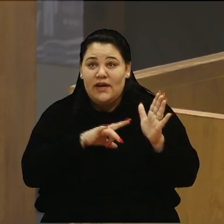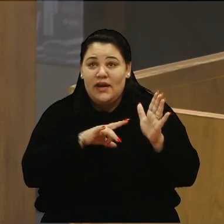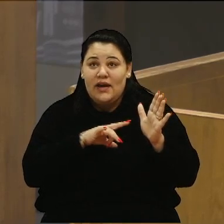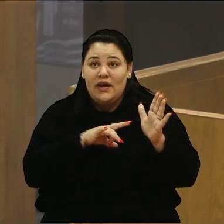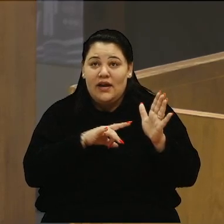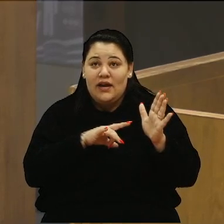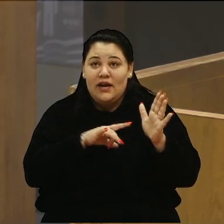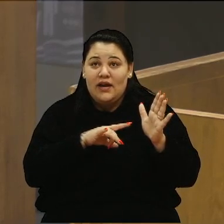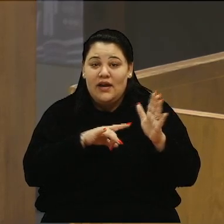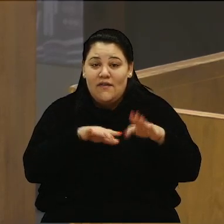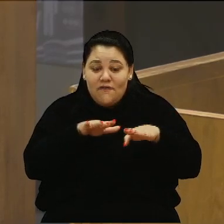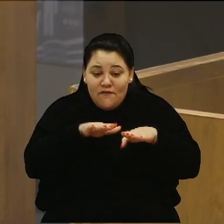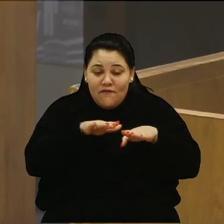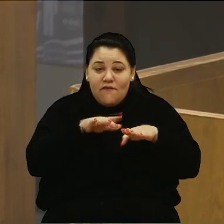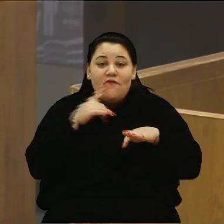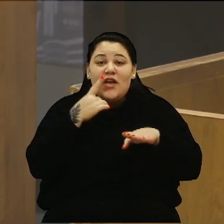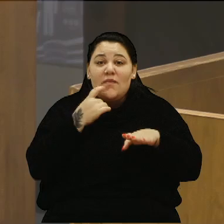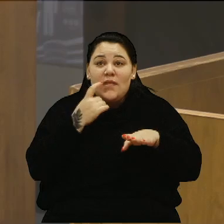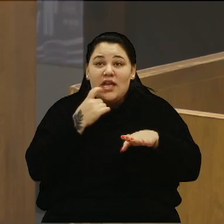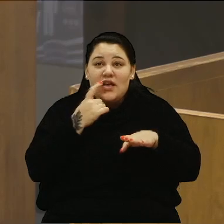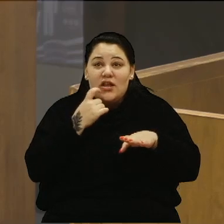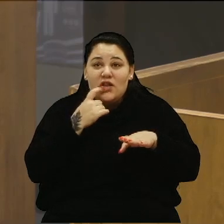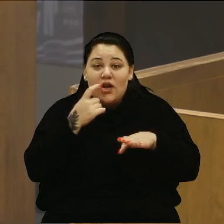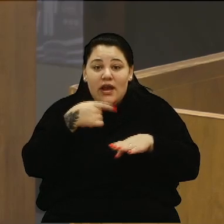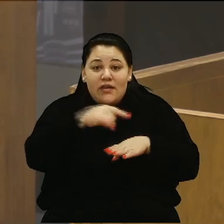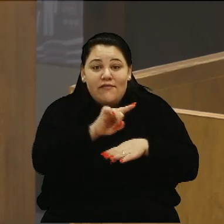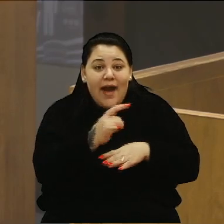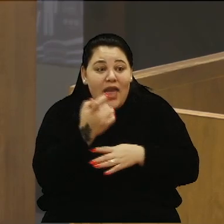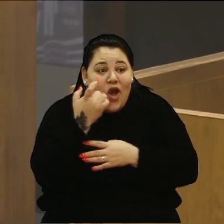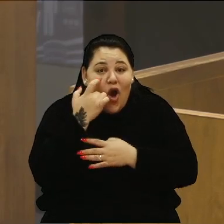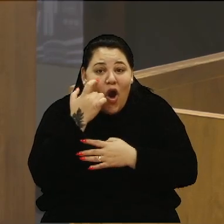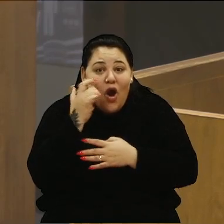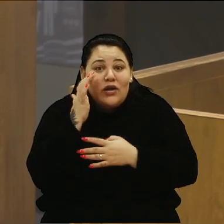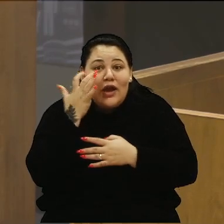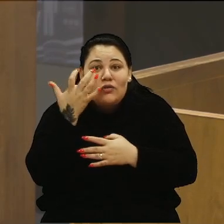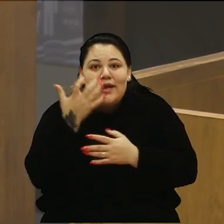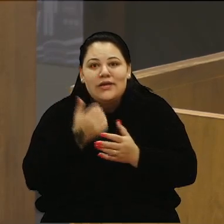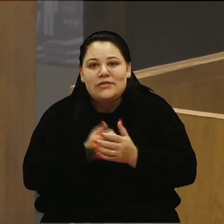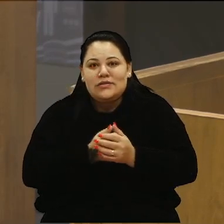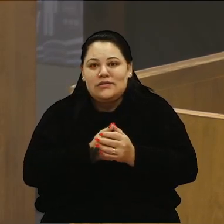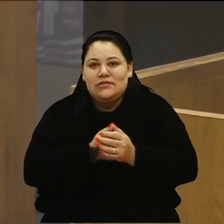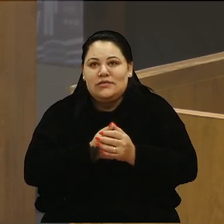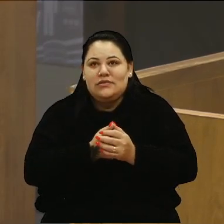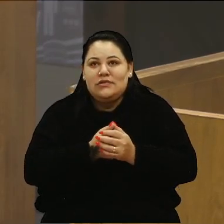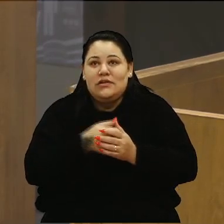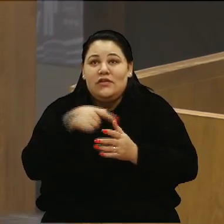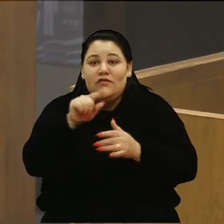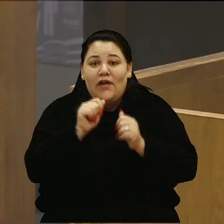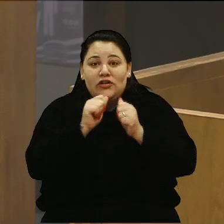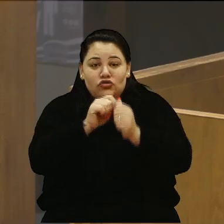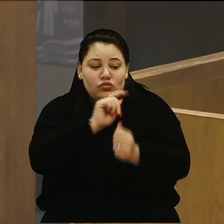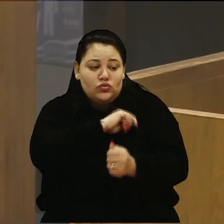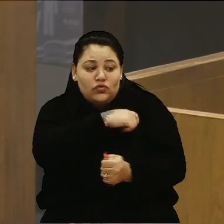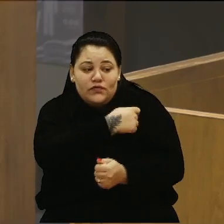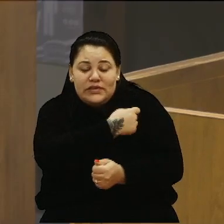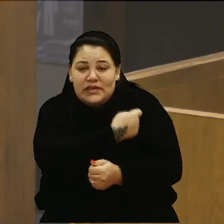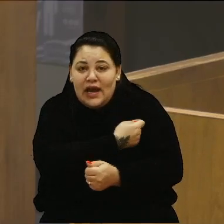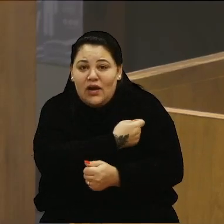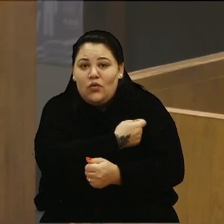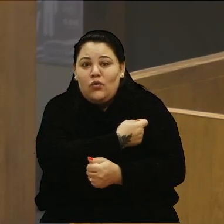vai lá. Olha o que está acontecendo. Leva um fiscal de trânsito